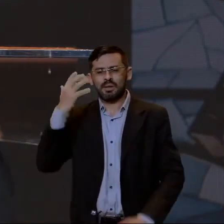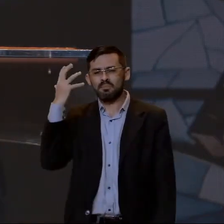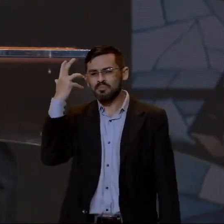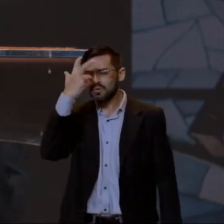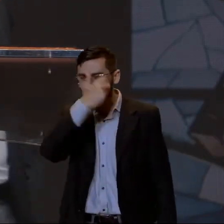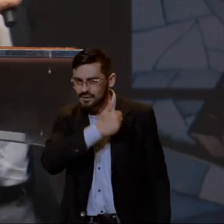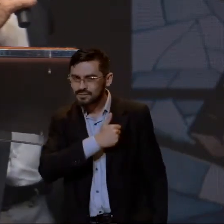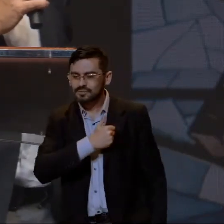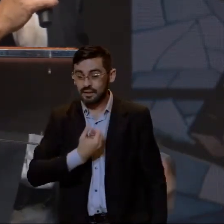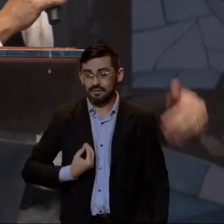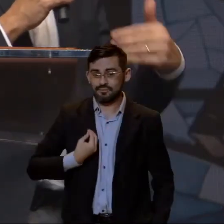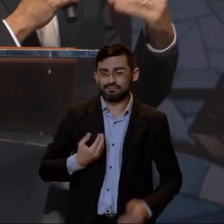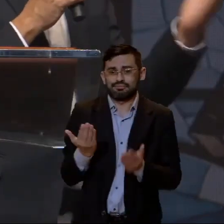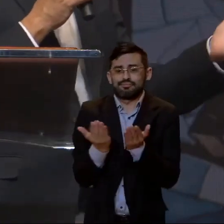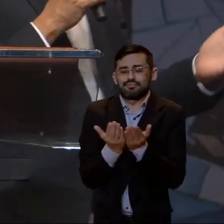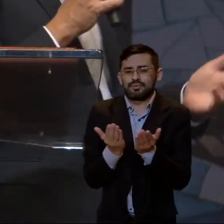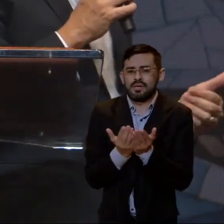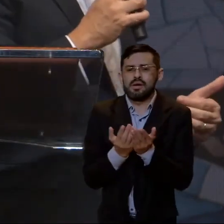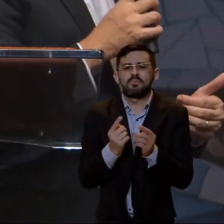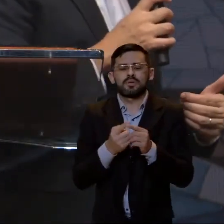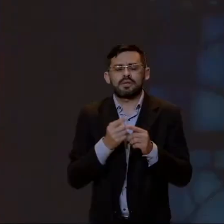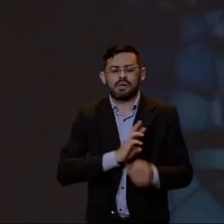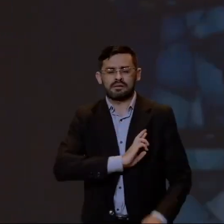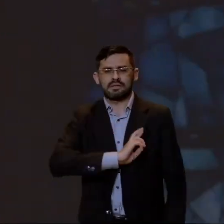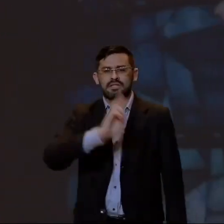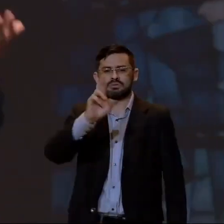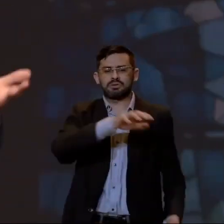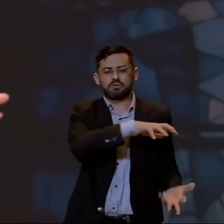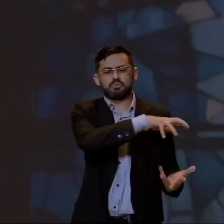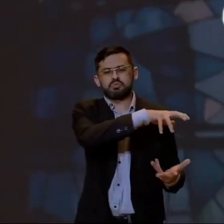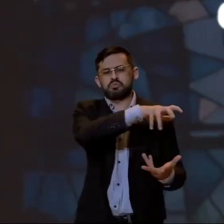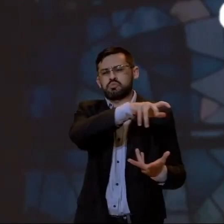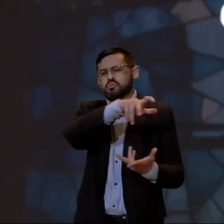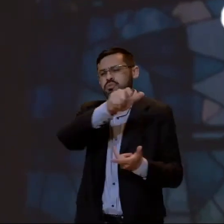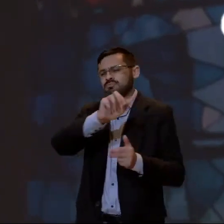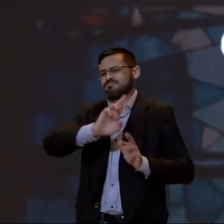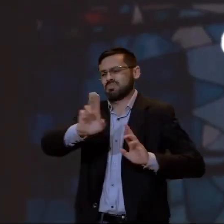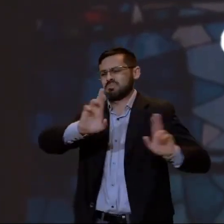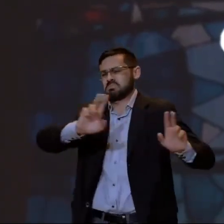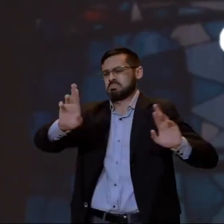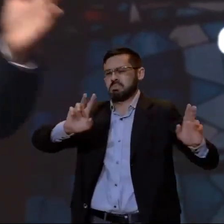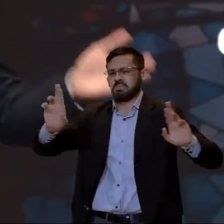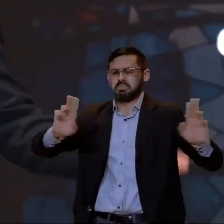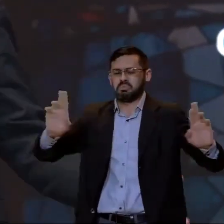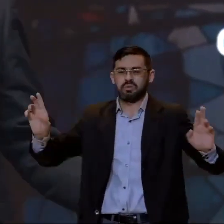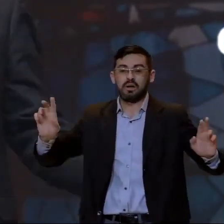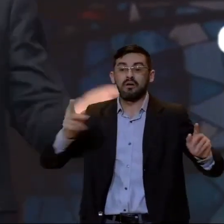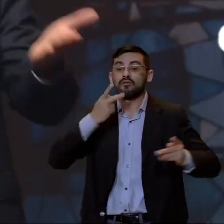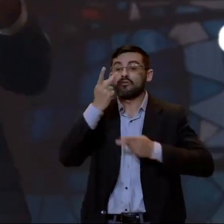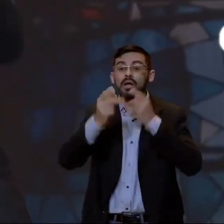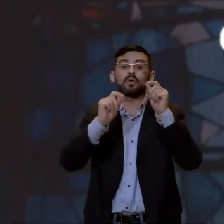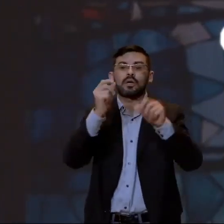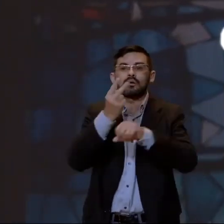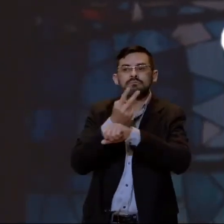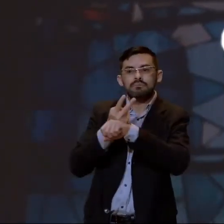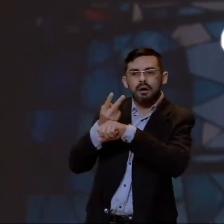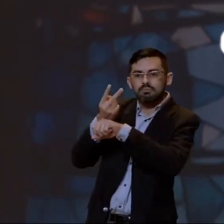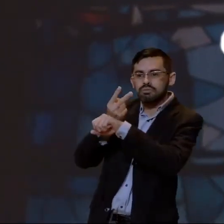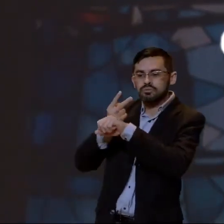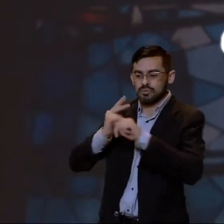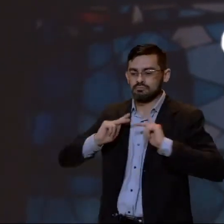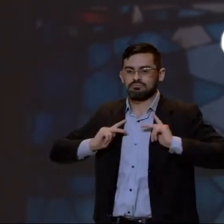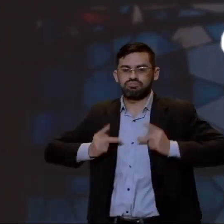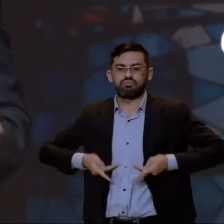é que as religiões do mundo, e são milhares delas, falam da busca do ser humano para